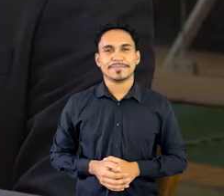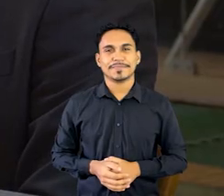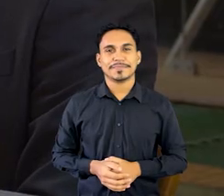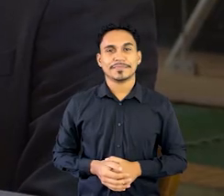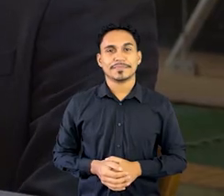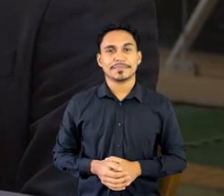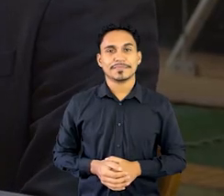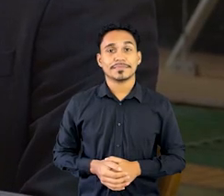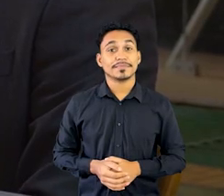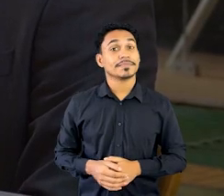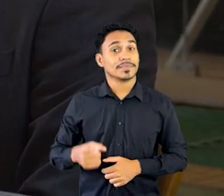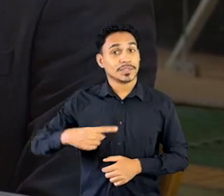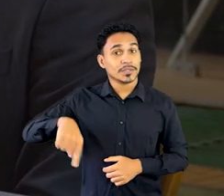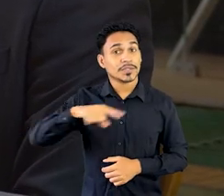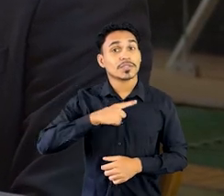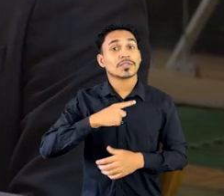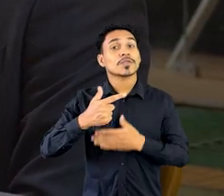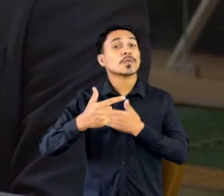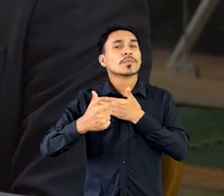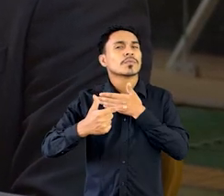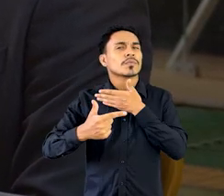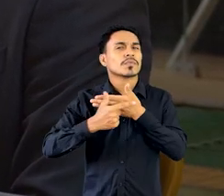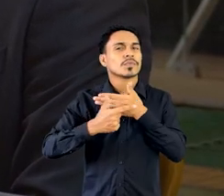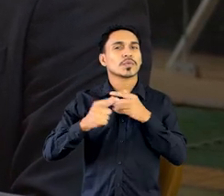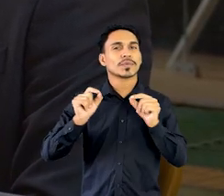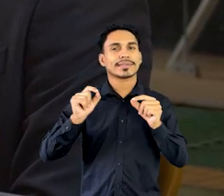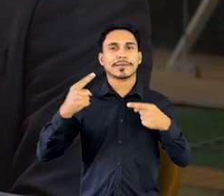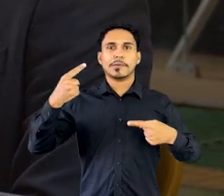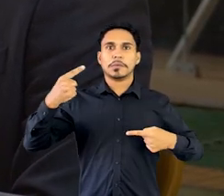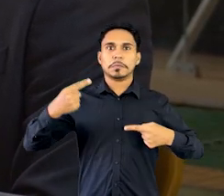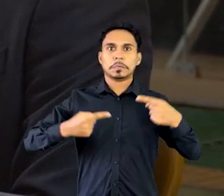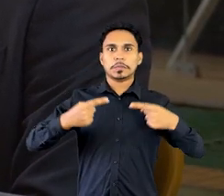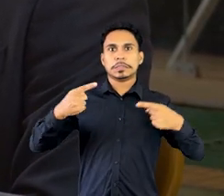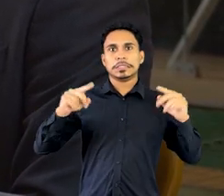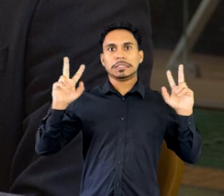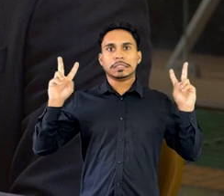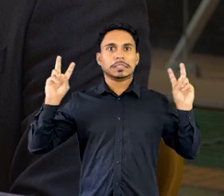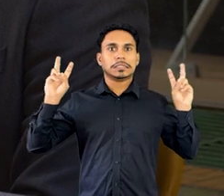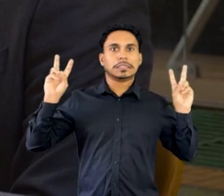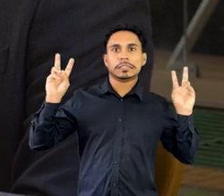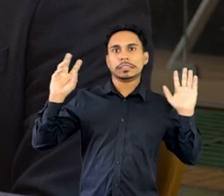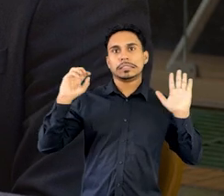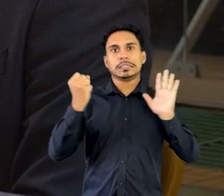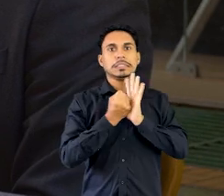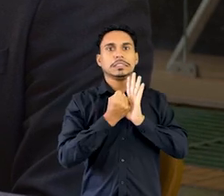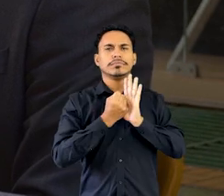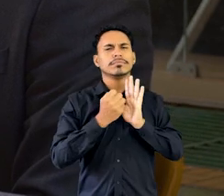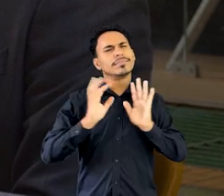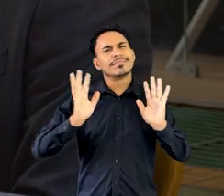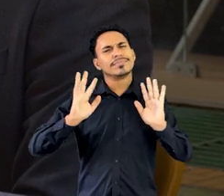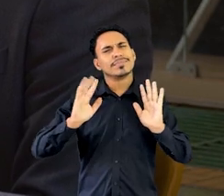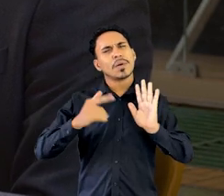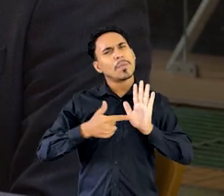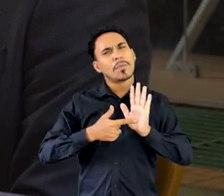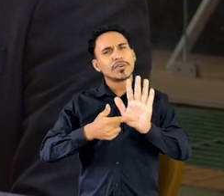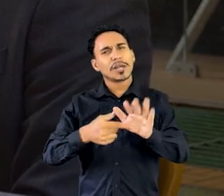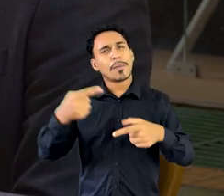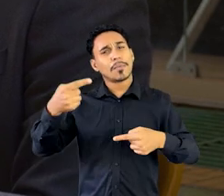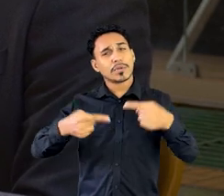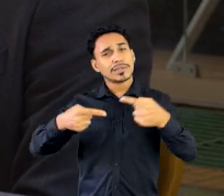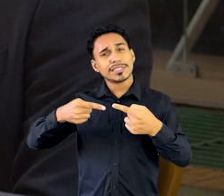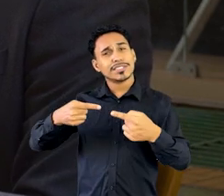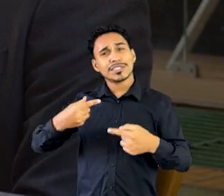vamos juntos aqui e é e assim e o nosso papel também é desmistificar um pouco a questão da política é mostrar que é uma coisa que todos nós